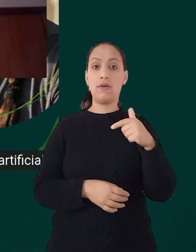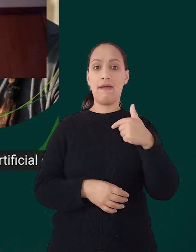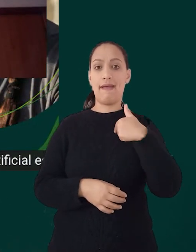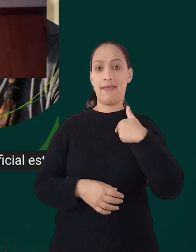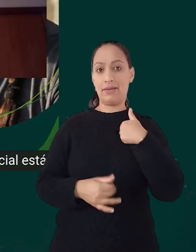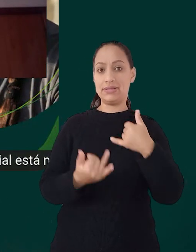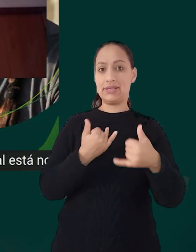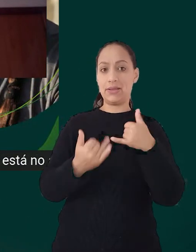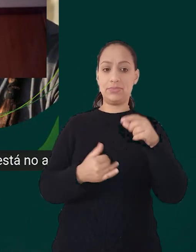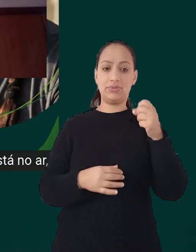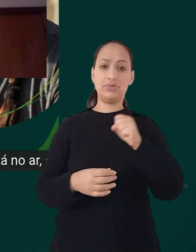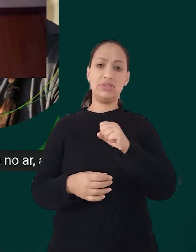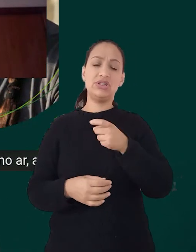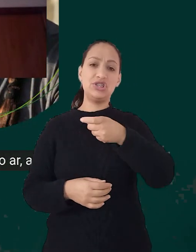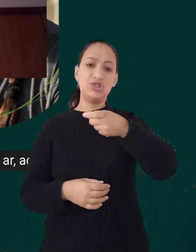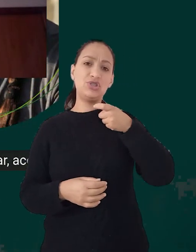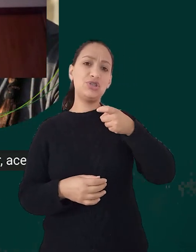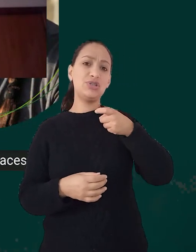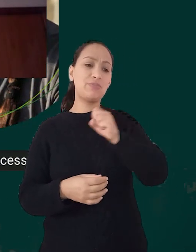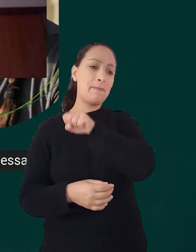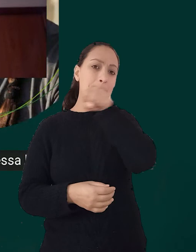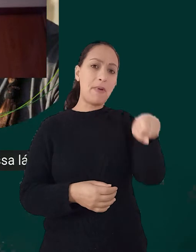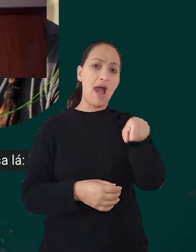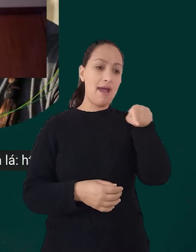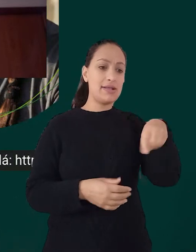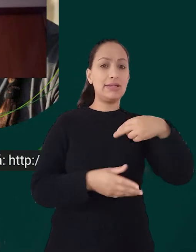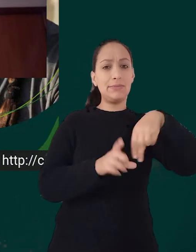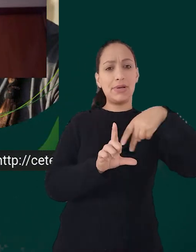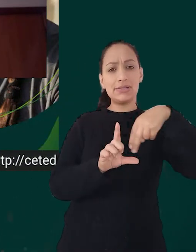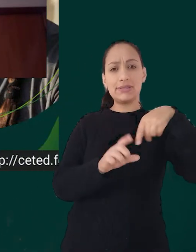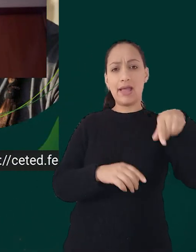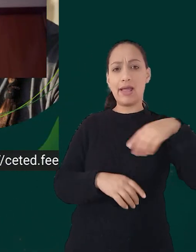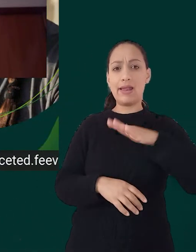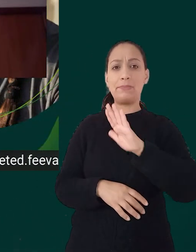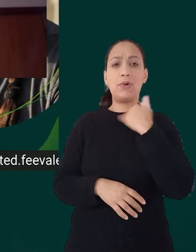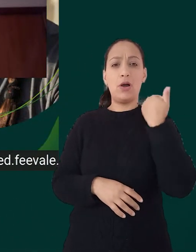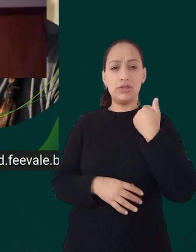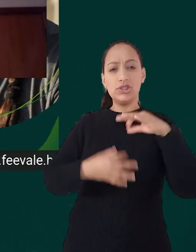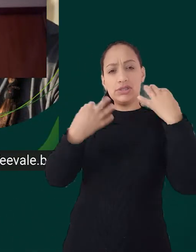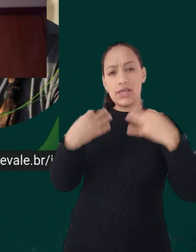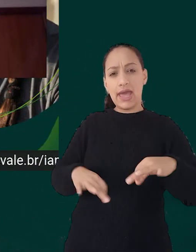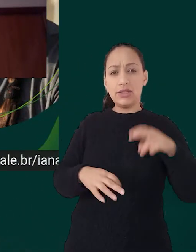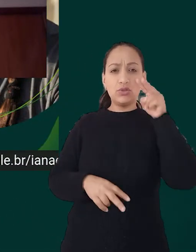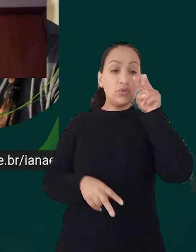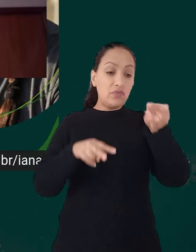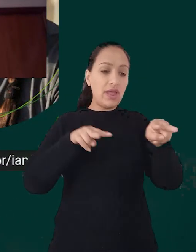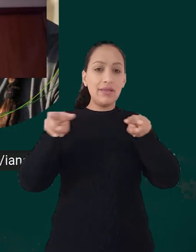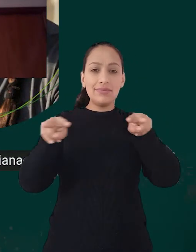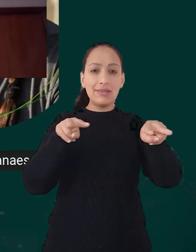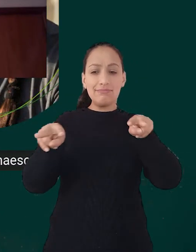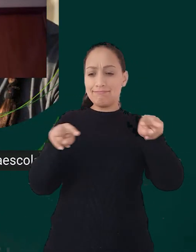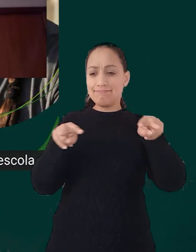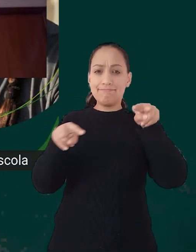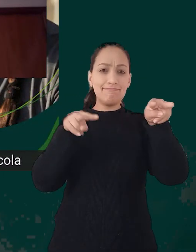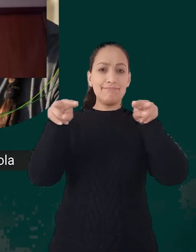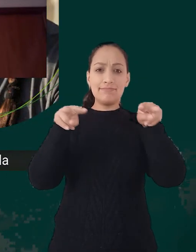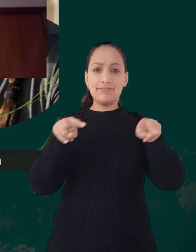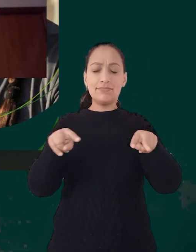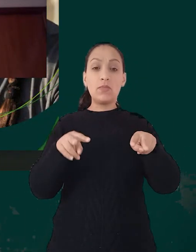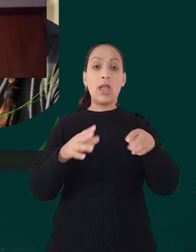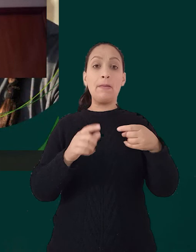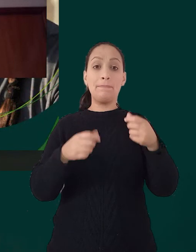eu recebi X golpes, se a animação da morte dele está acontecendo corretamente. Então, em jogos multiplayer, o